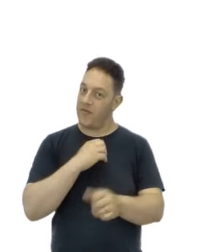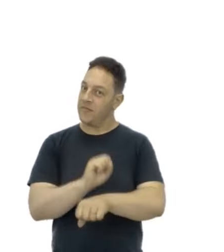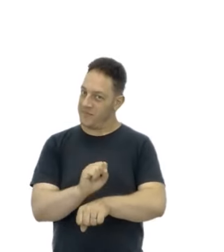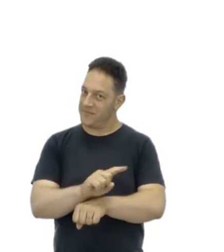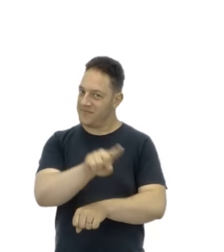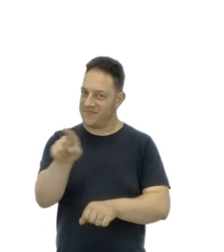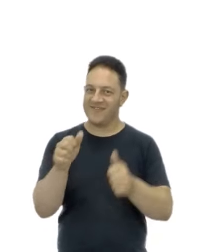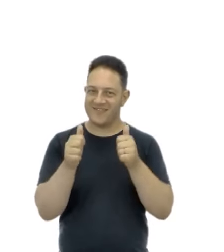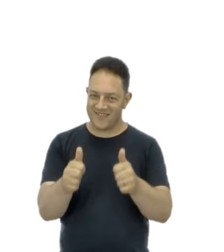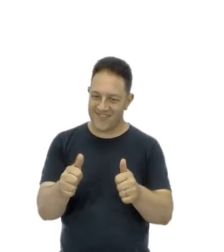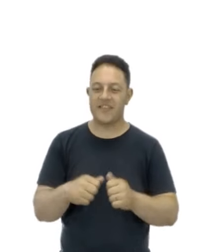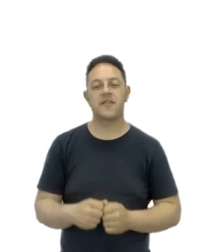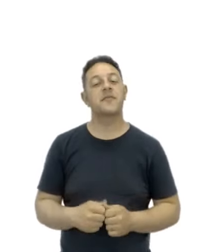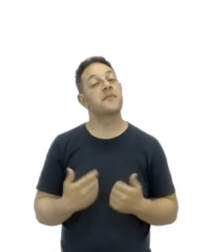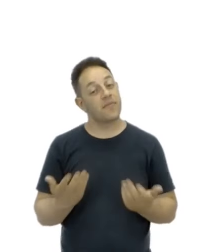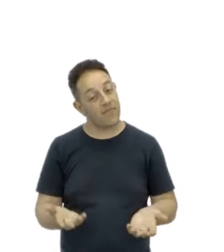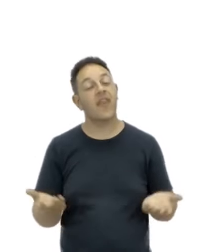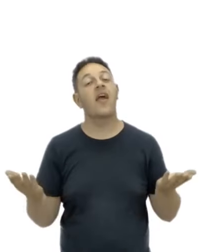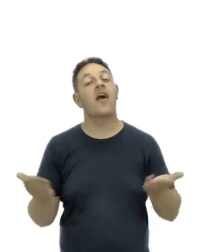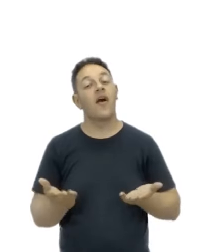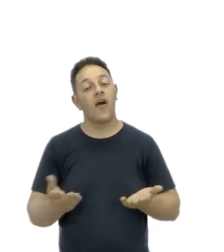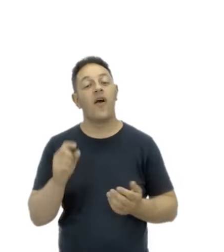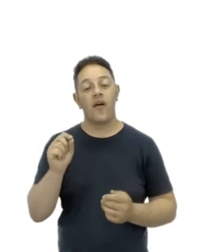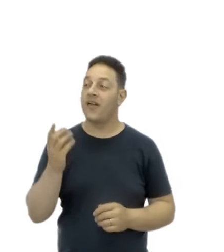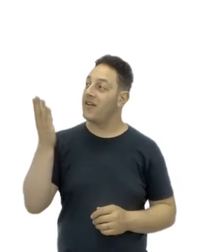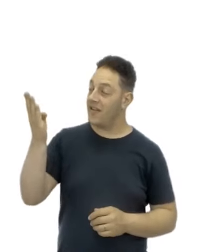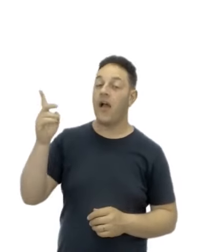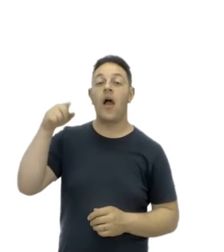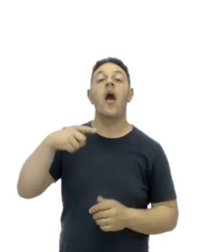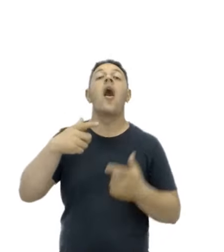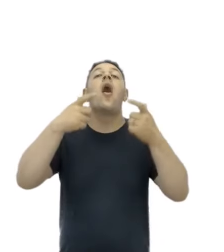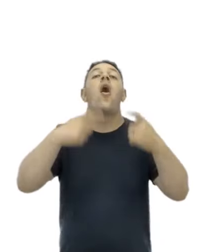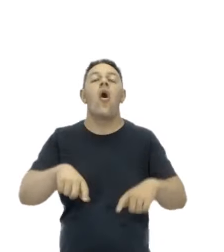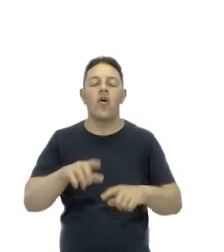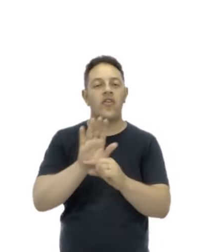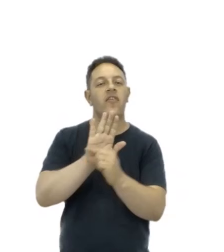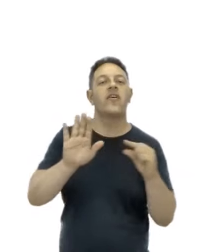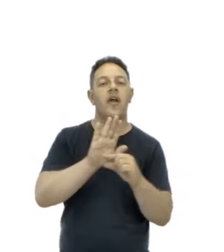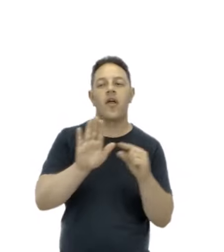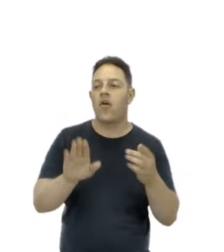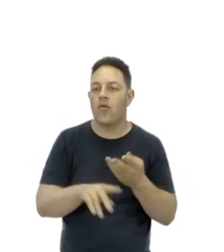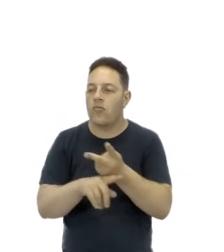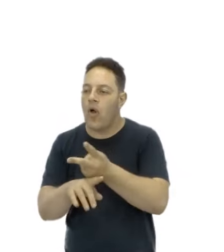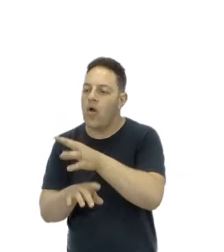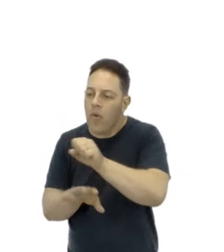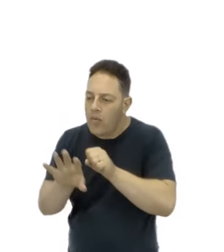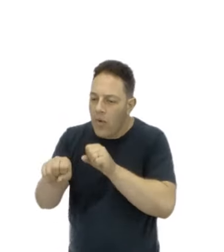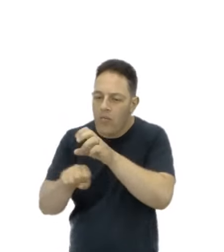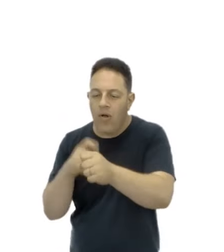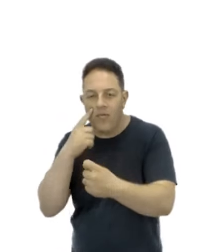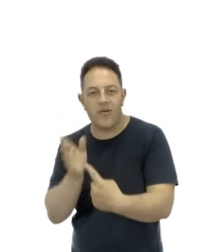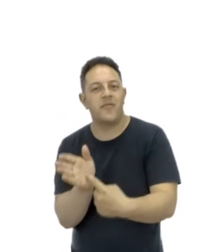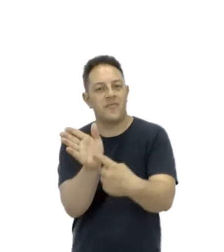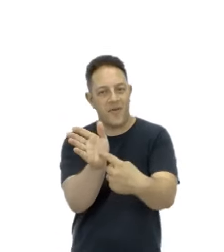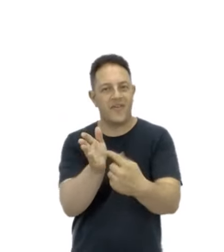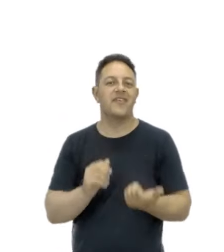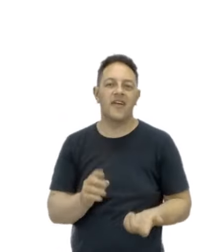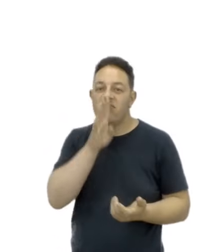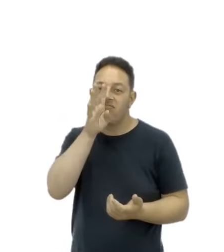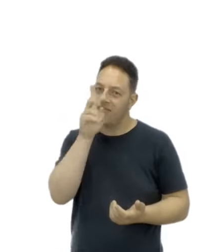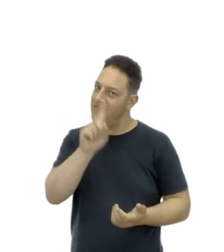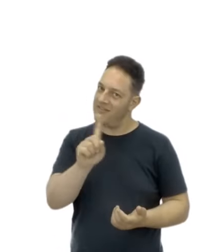aqui. E vamos para, né, Inês, aqui as referências da nossa construção, da nossa pauta, e também